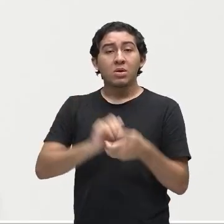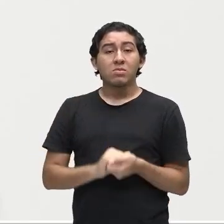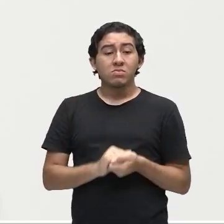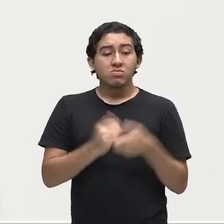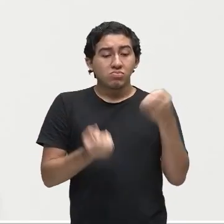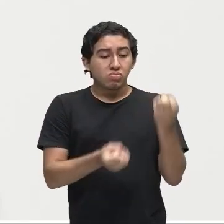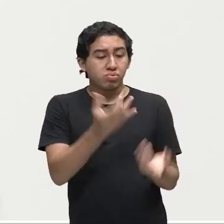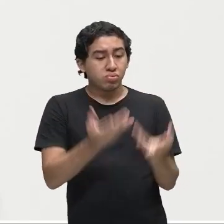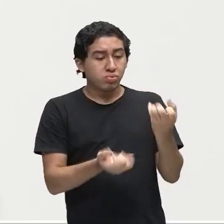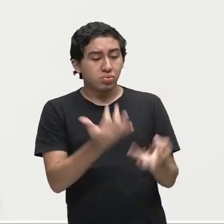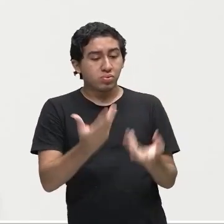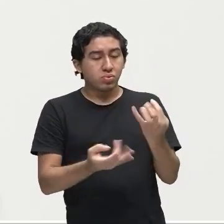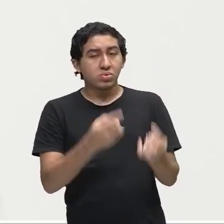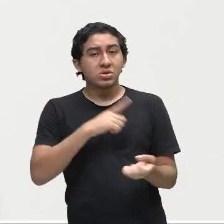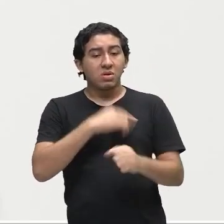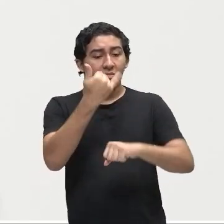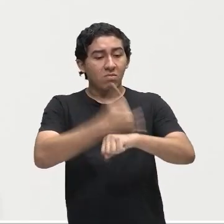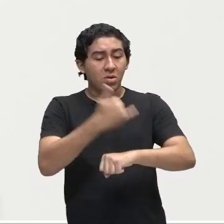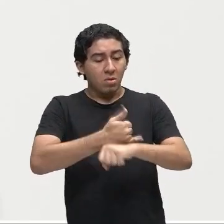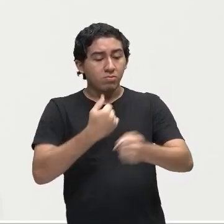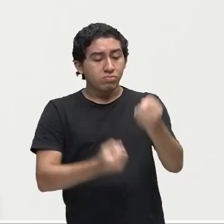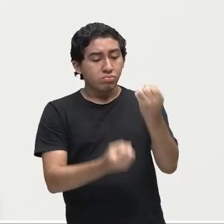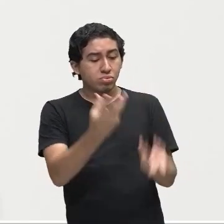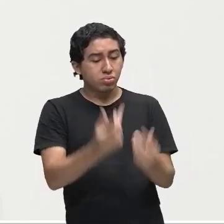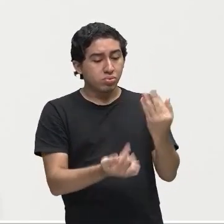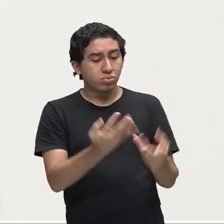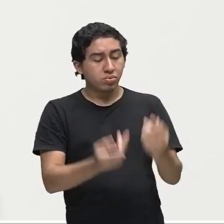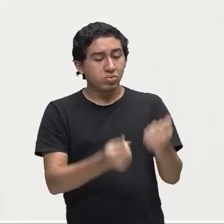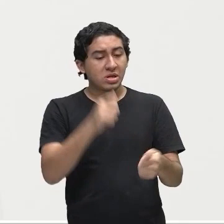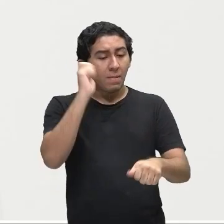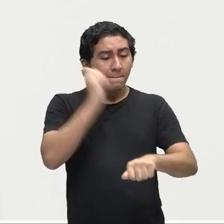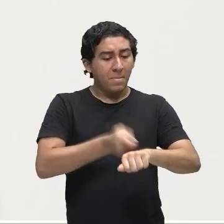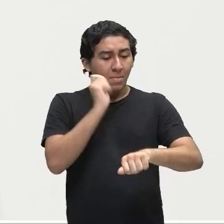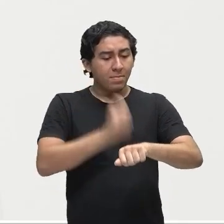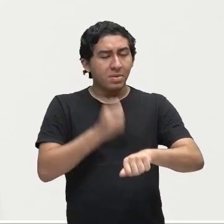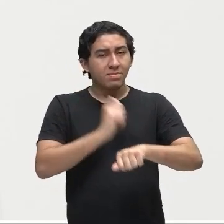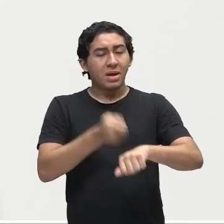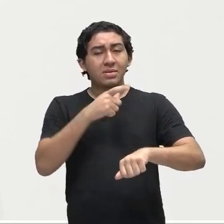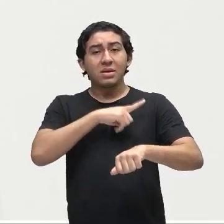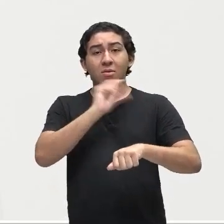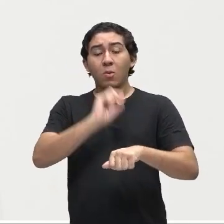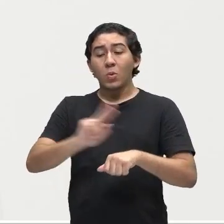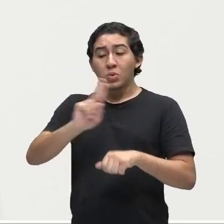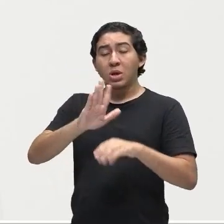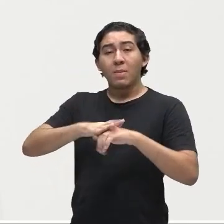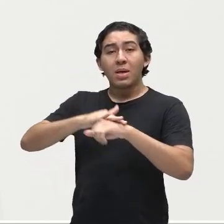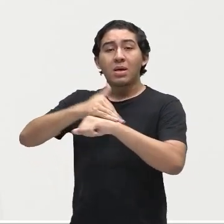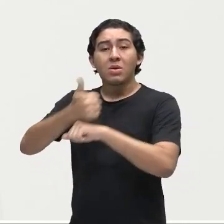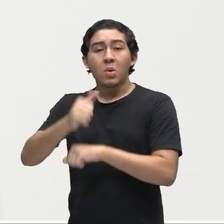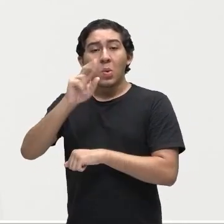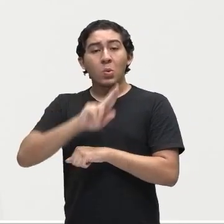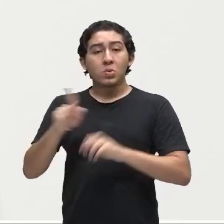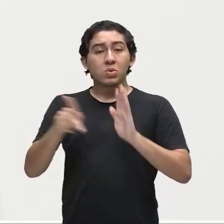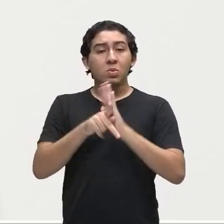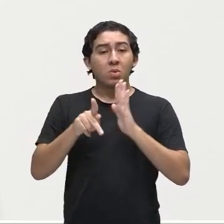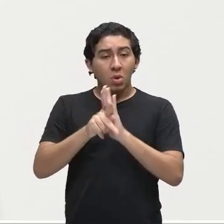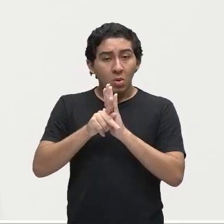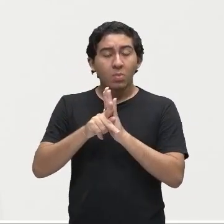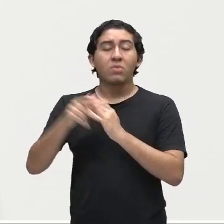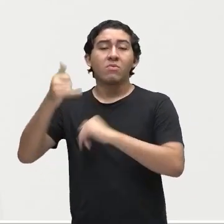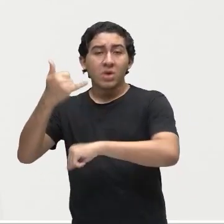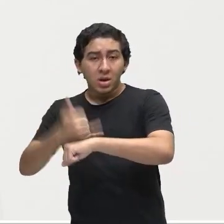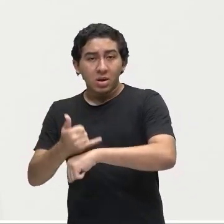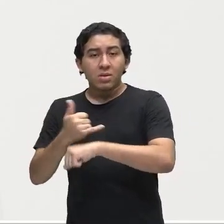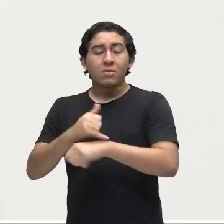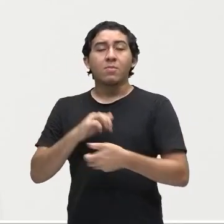fundição, onde vão ser produzidas aí ferramentas cada vez melhores com a utilização do aço e do ferro. Vamos ver na